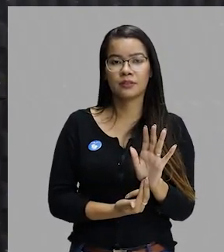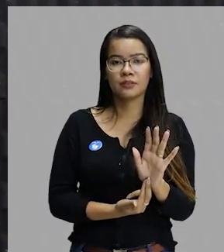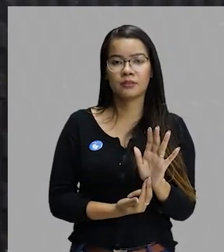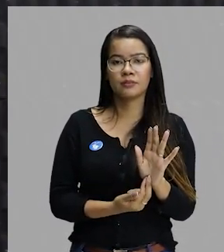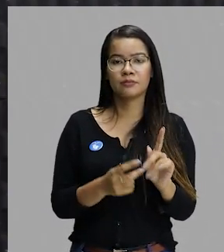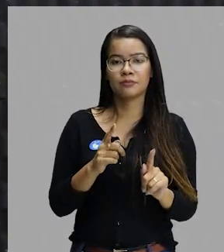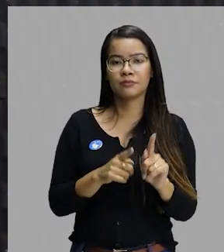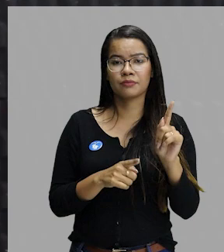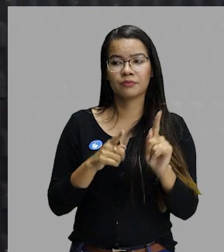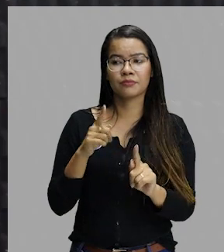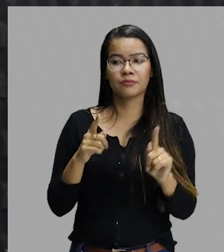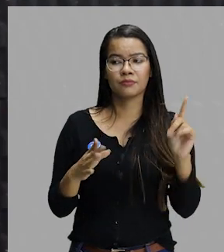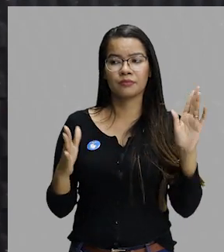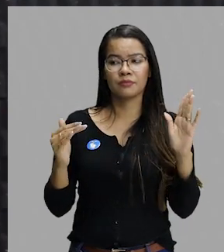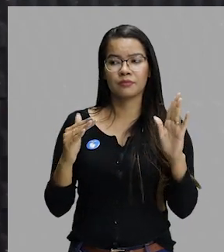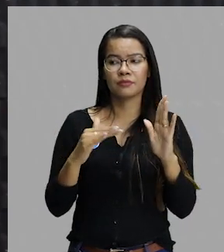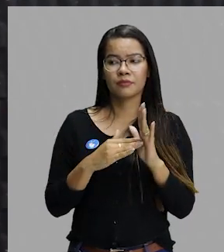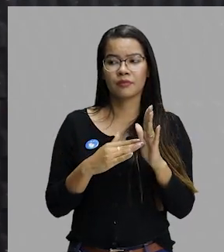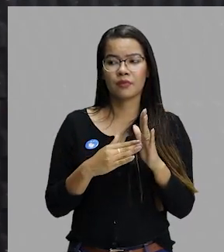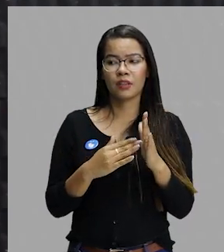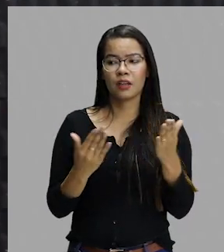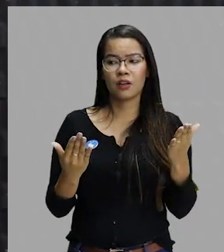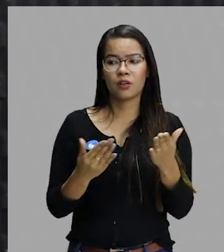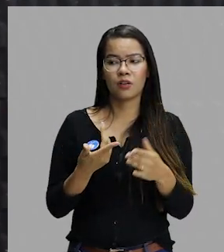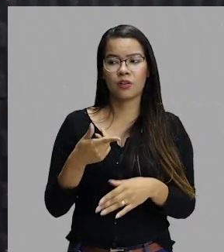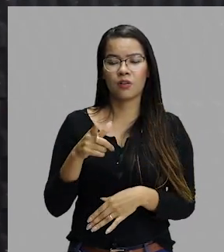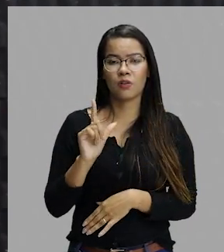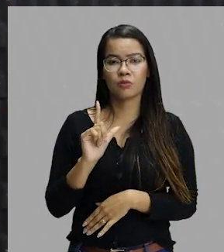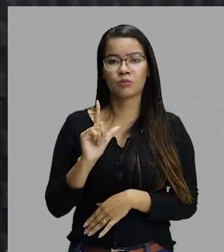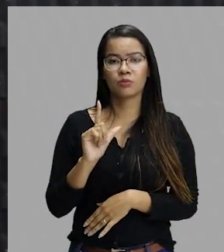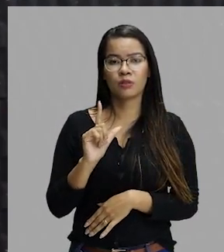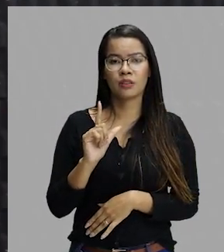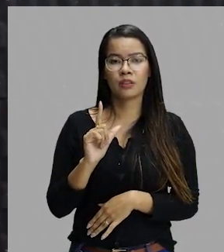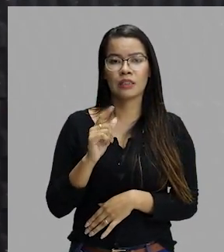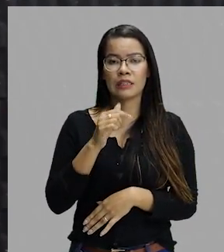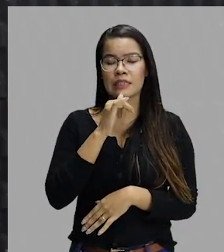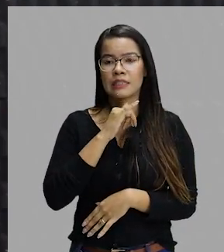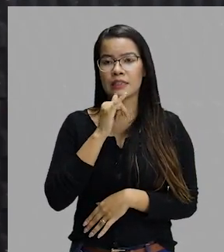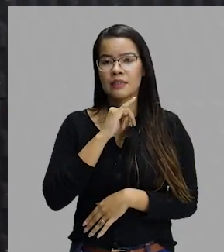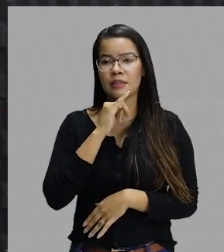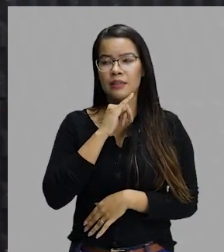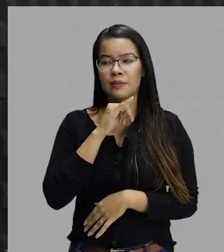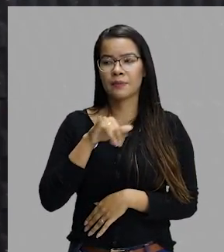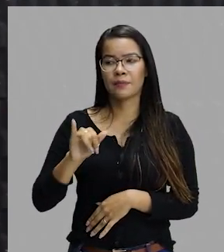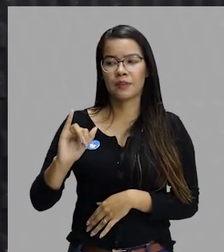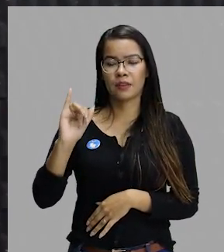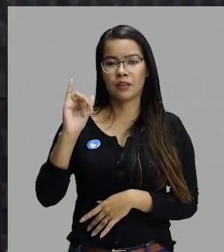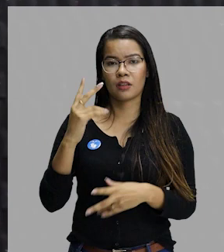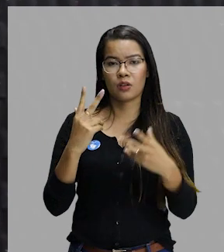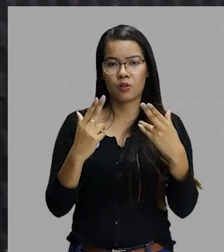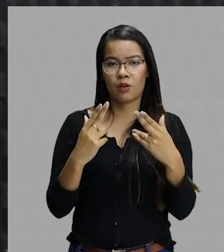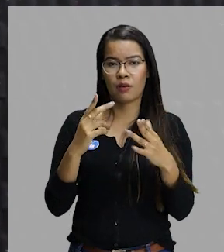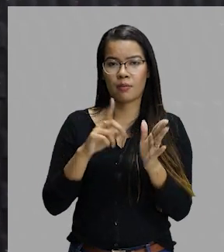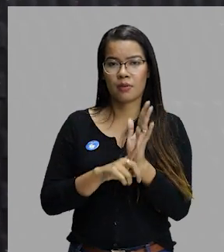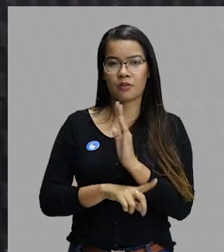Vamos ver esse outro exemplo aqui. Eu coloquei a função y igual a menos x mais 3. Tá?